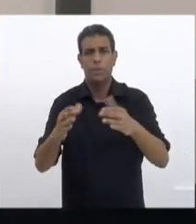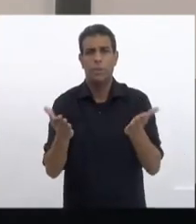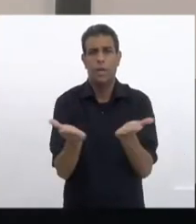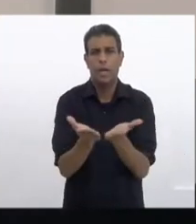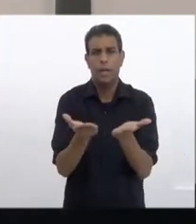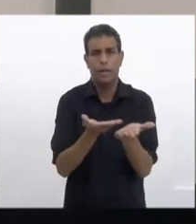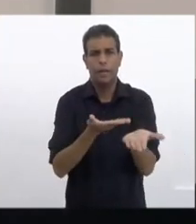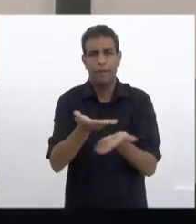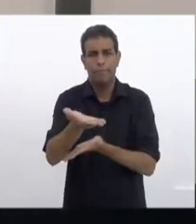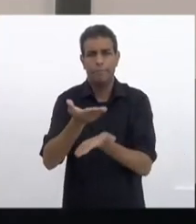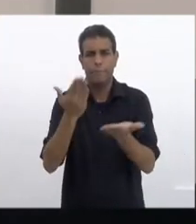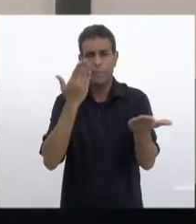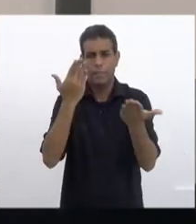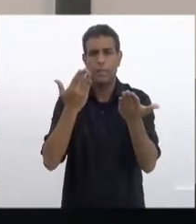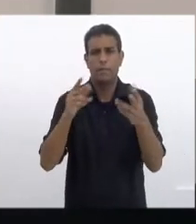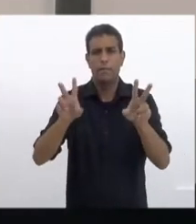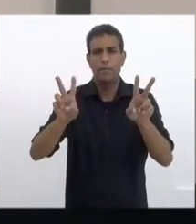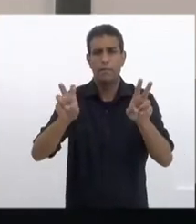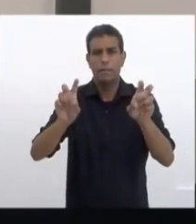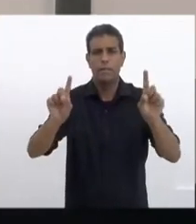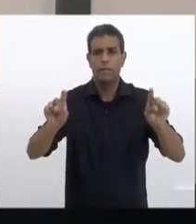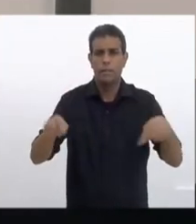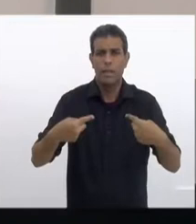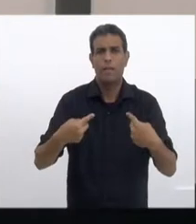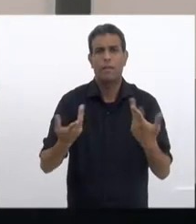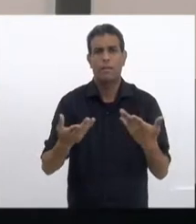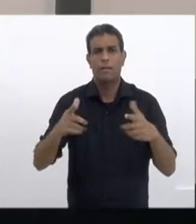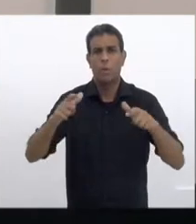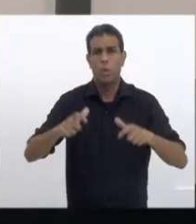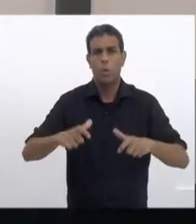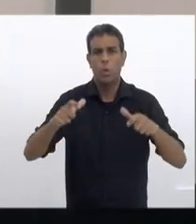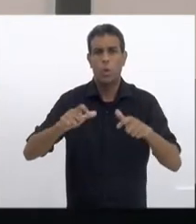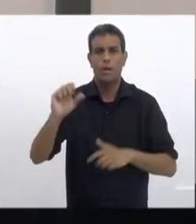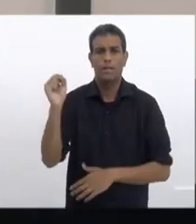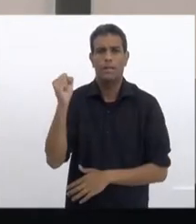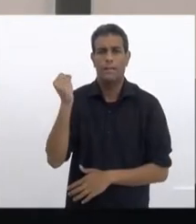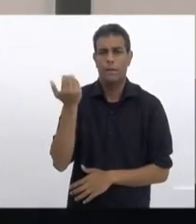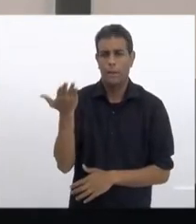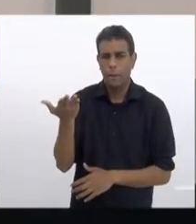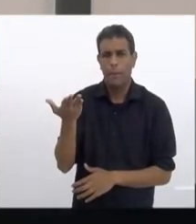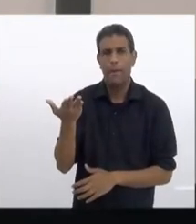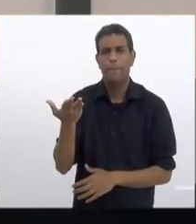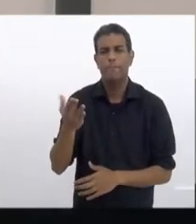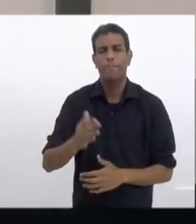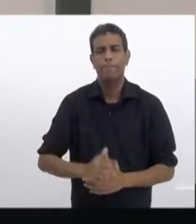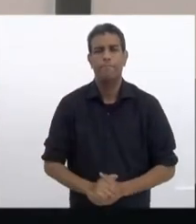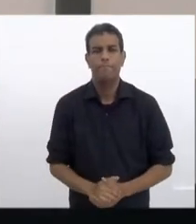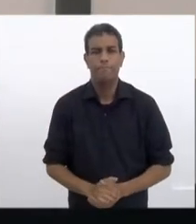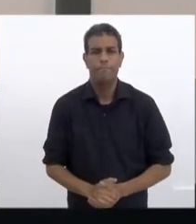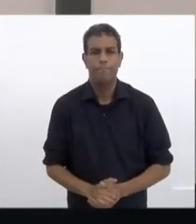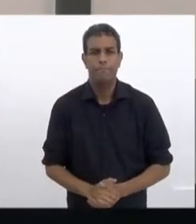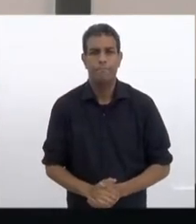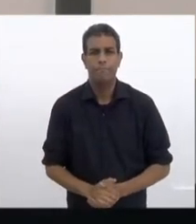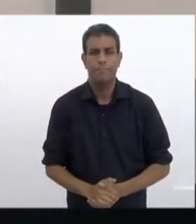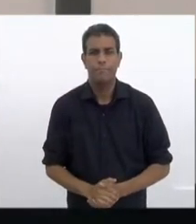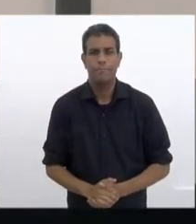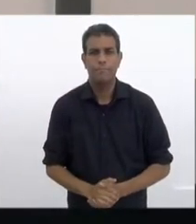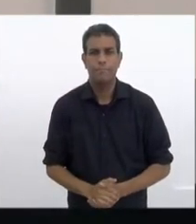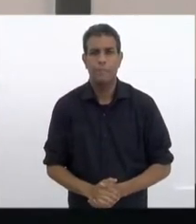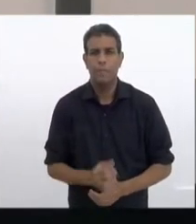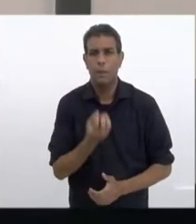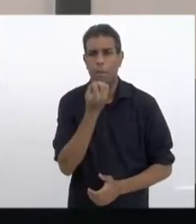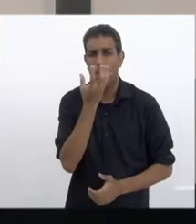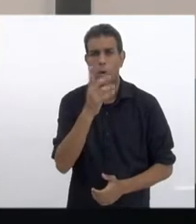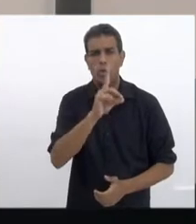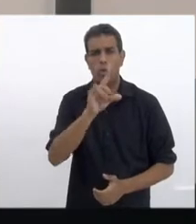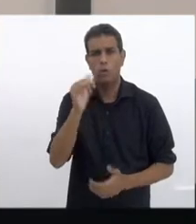Cristãs e também o Desafio Jovem Benezer de Seropédica, pastor Ademir Gomes. Muito bom